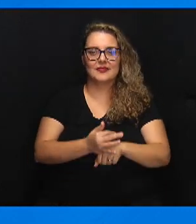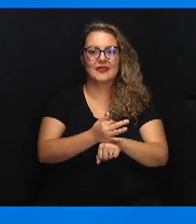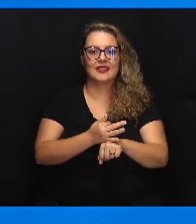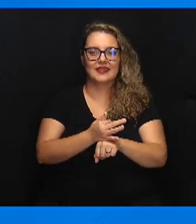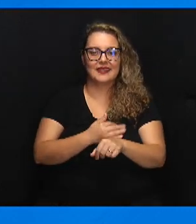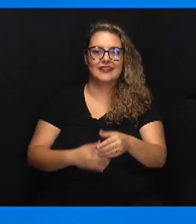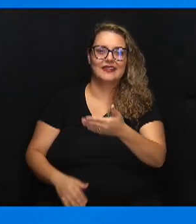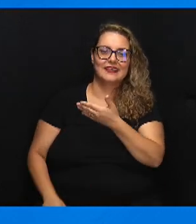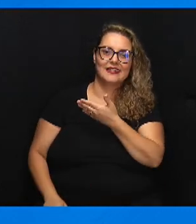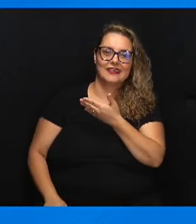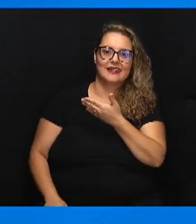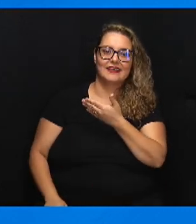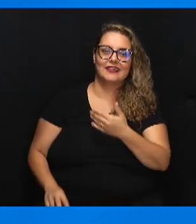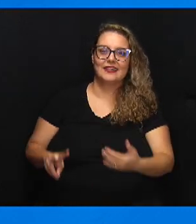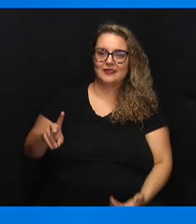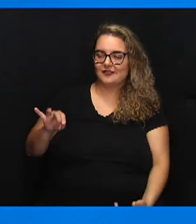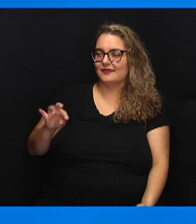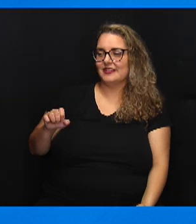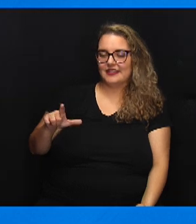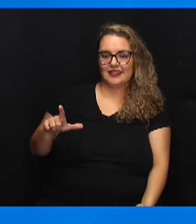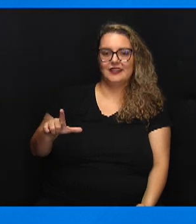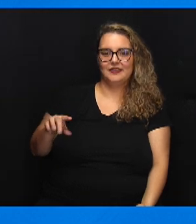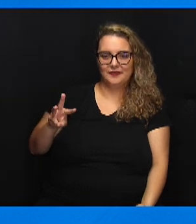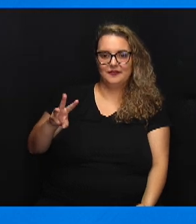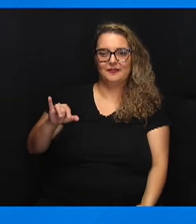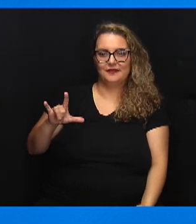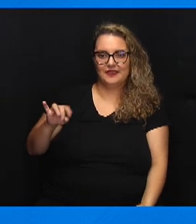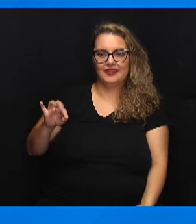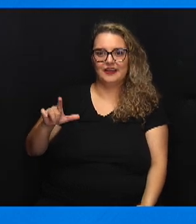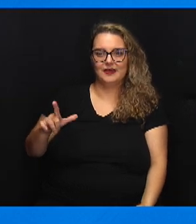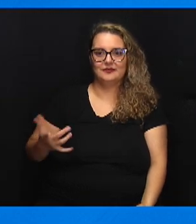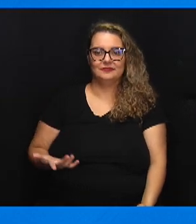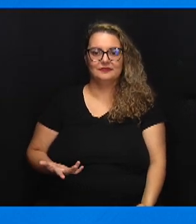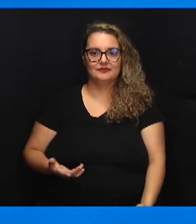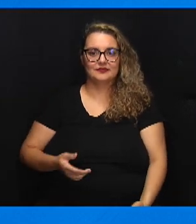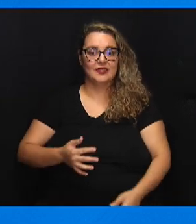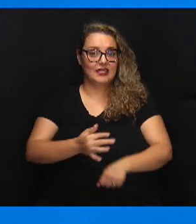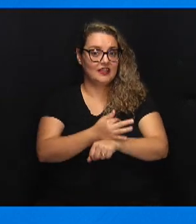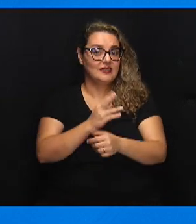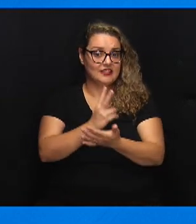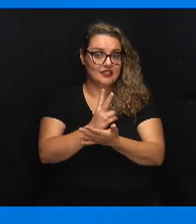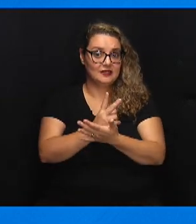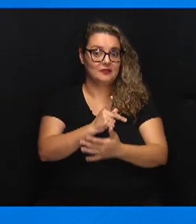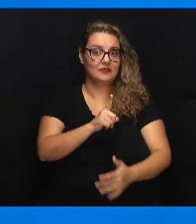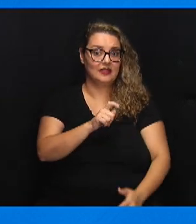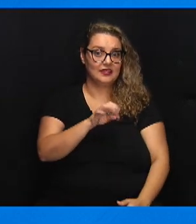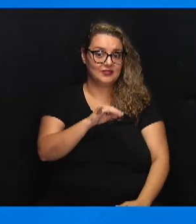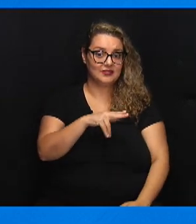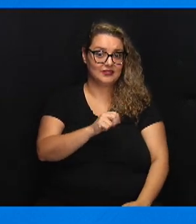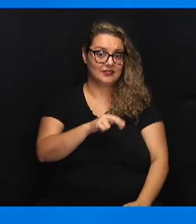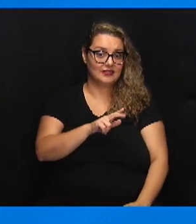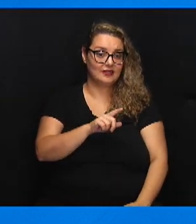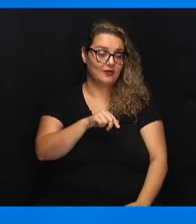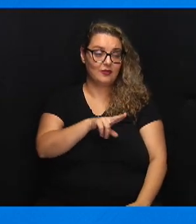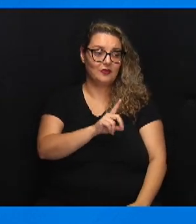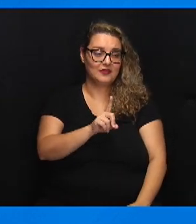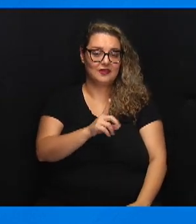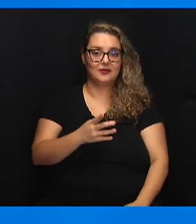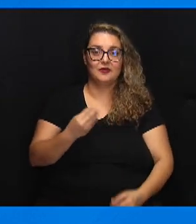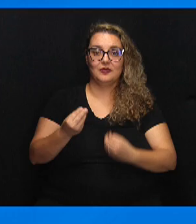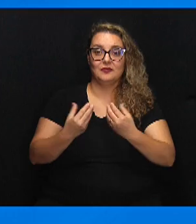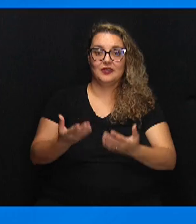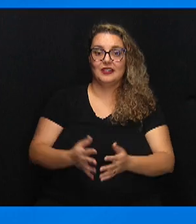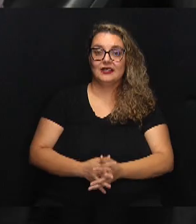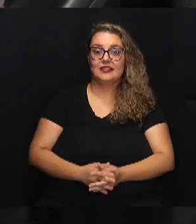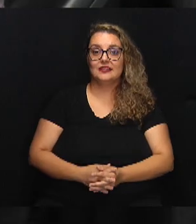olha. Esse é o Vital. Vital. Uhum. Férias sempre foi lá em Platina ou não? Como que era essa questão de...